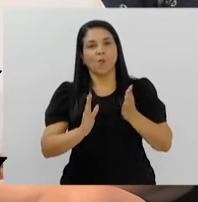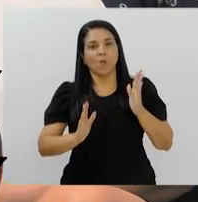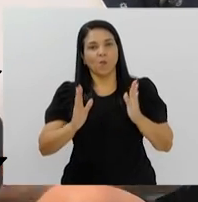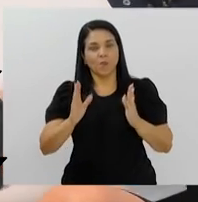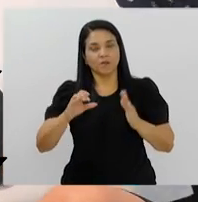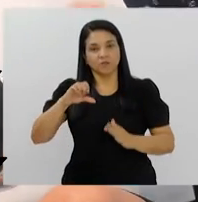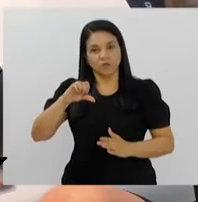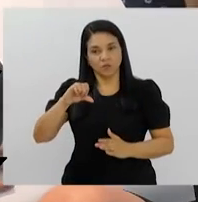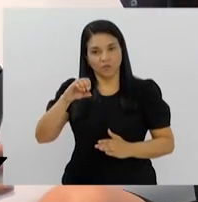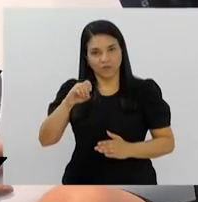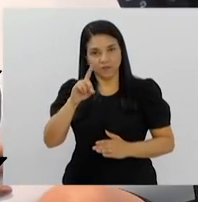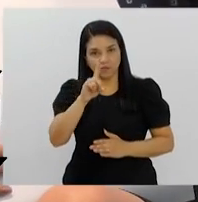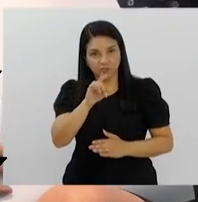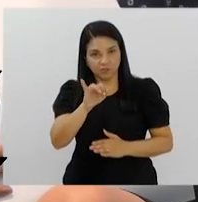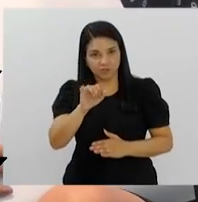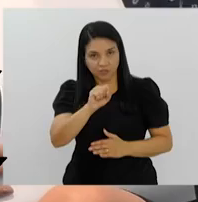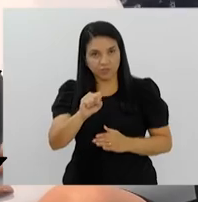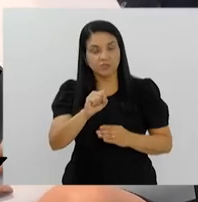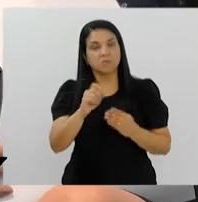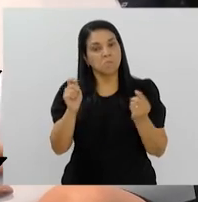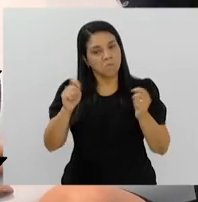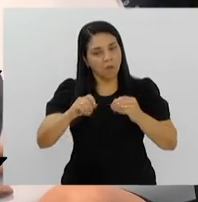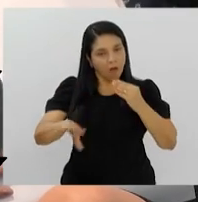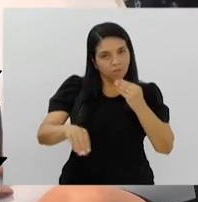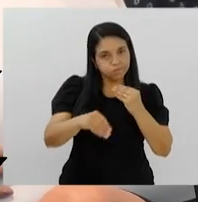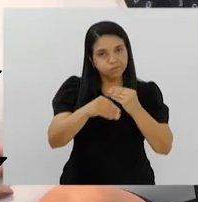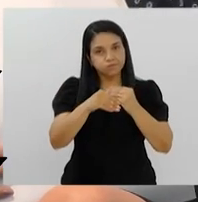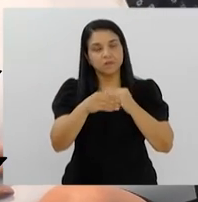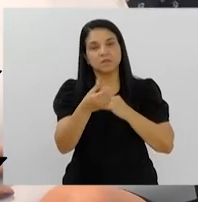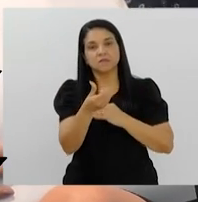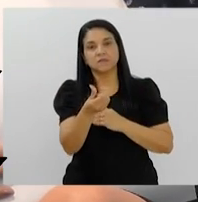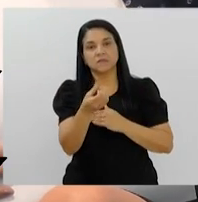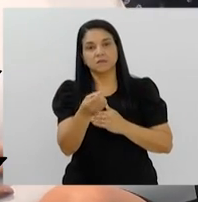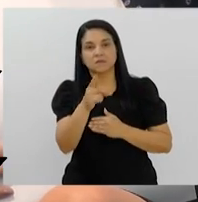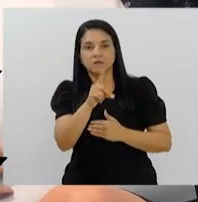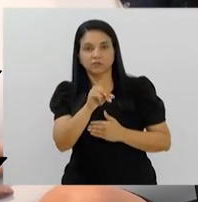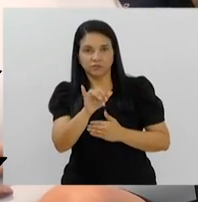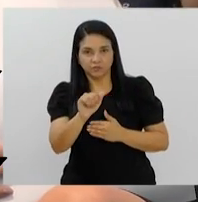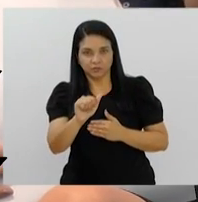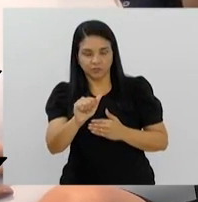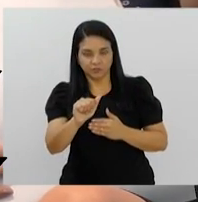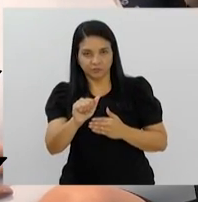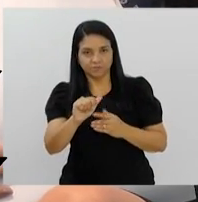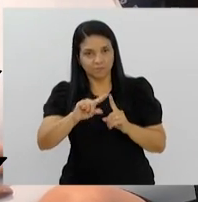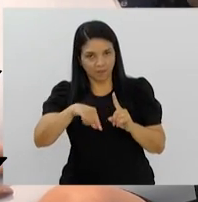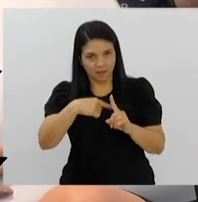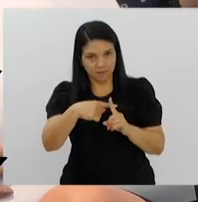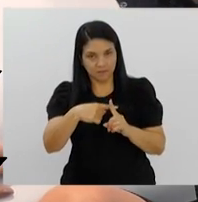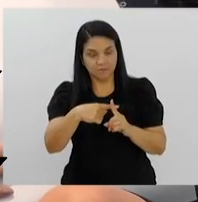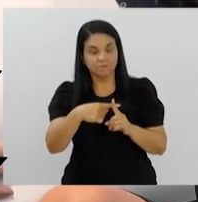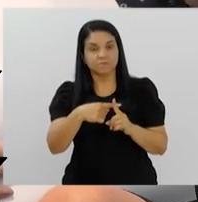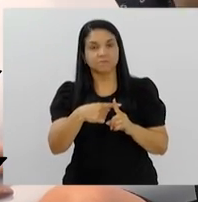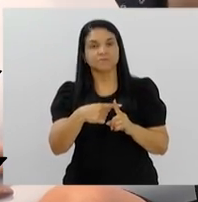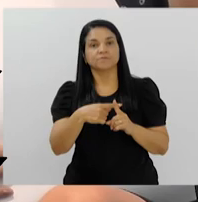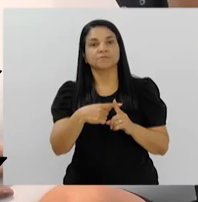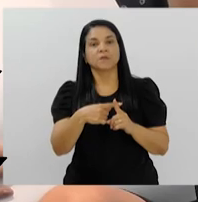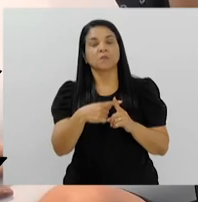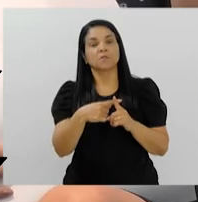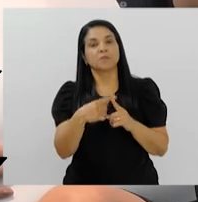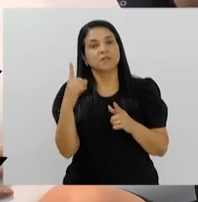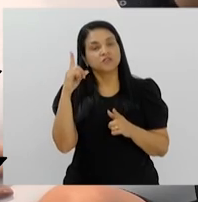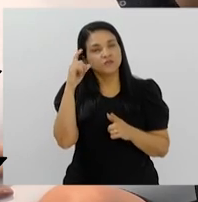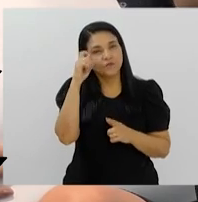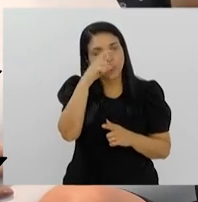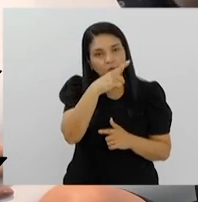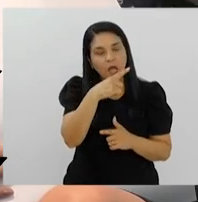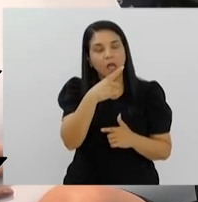de 90 dias e nós podemos adicionar 60 dias a este prazo eh aos dias aos trabalhos Face à complexidade da situação